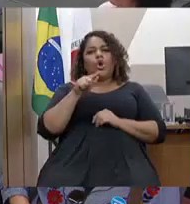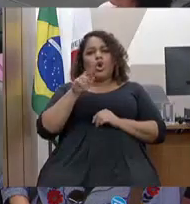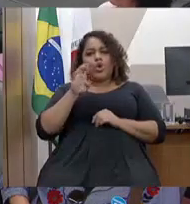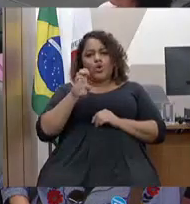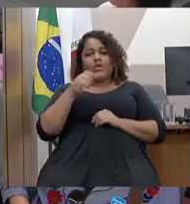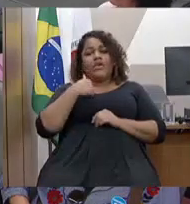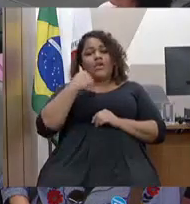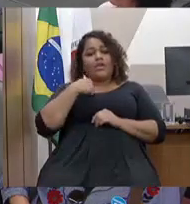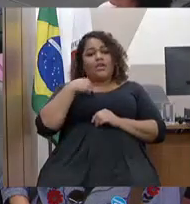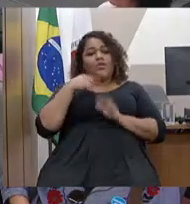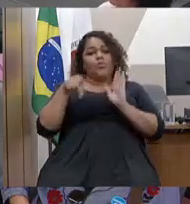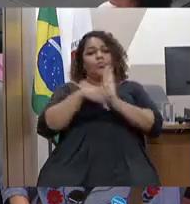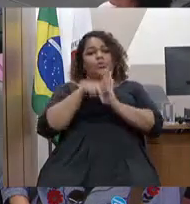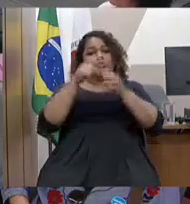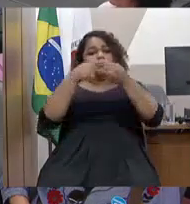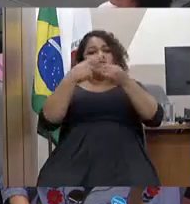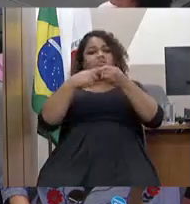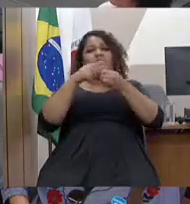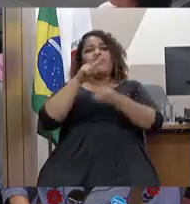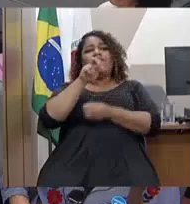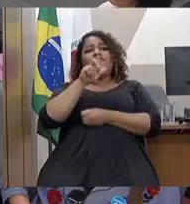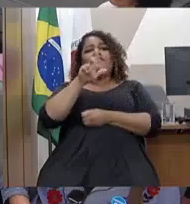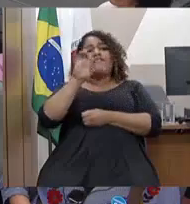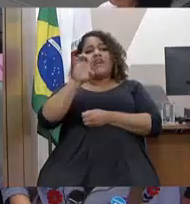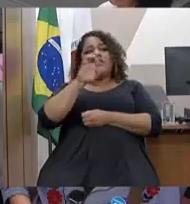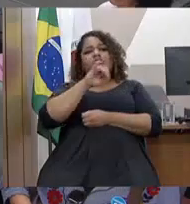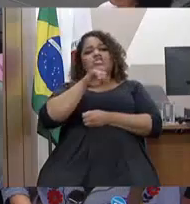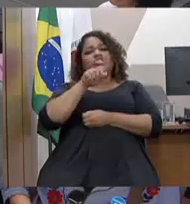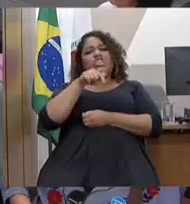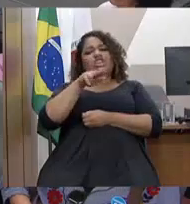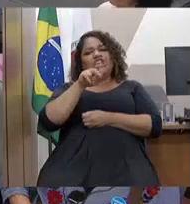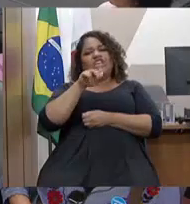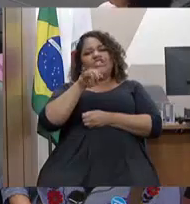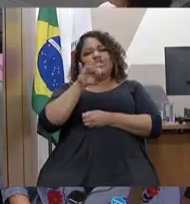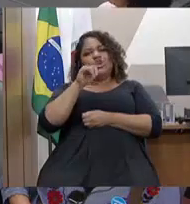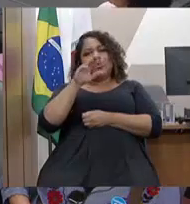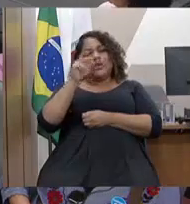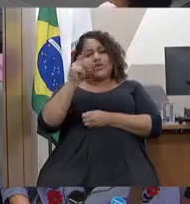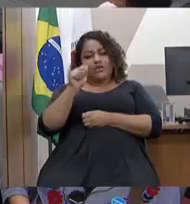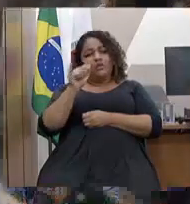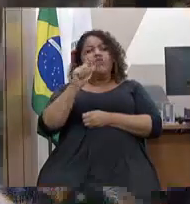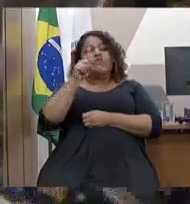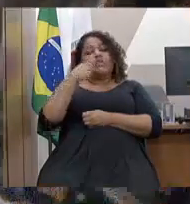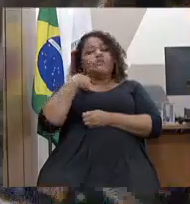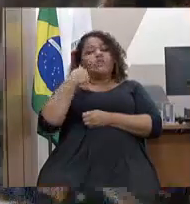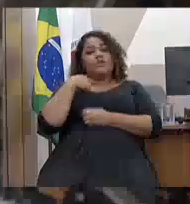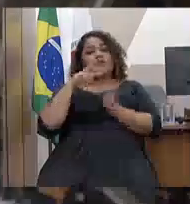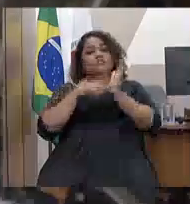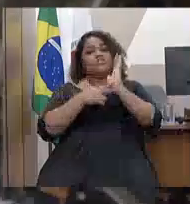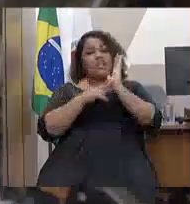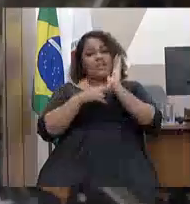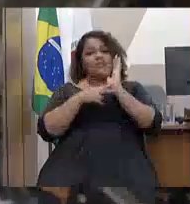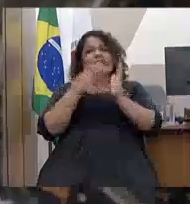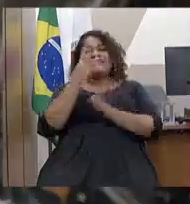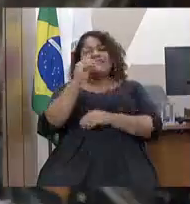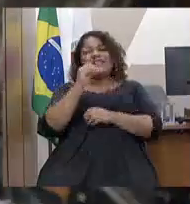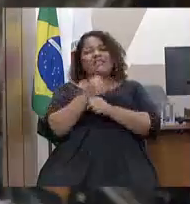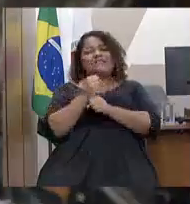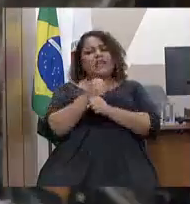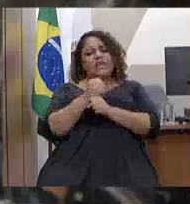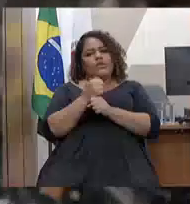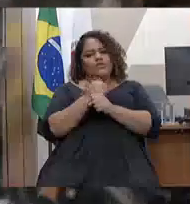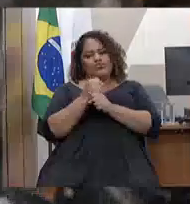Jequitinhonha eu sou Sindicalista há mais de 30 anos naquela região e o que a gente está vendo e eu quero em primeiro lugar agradecer